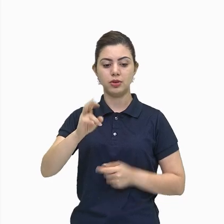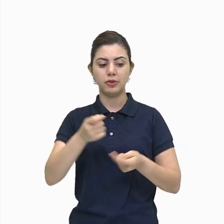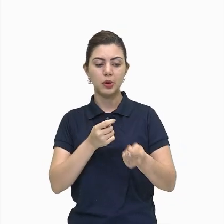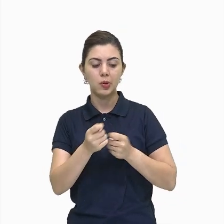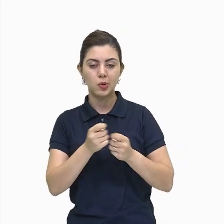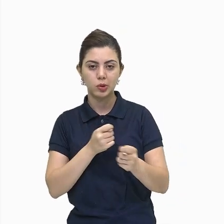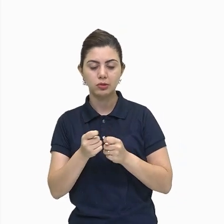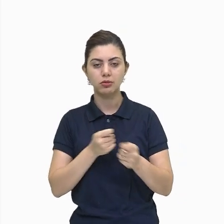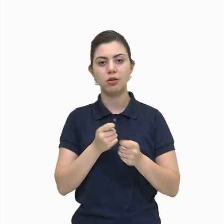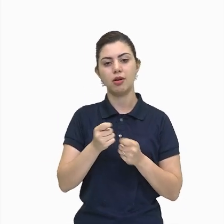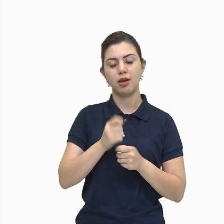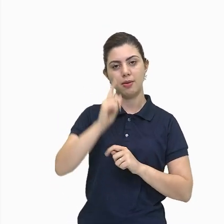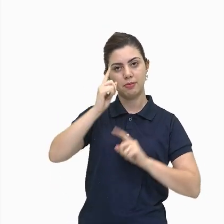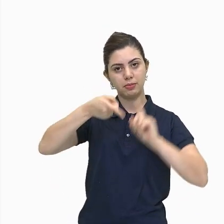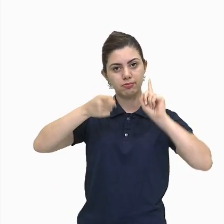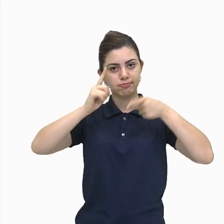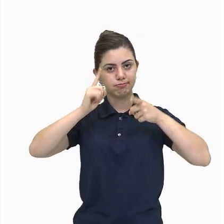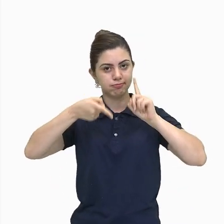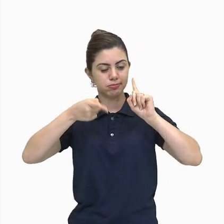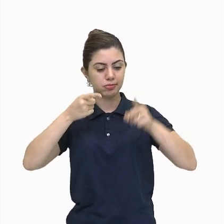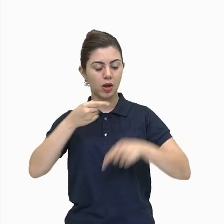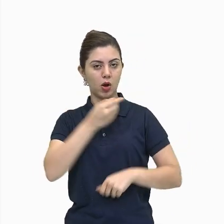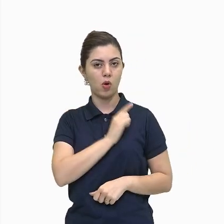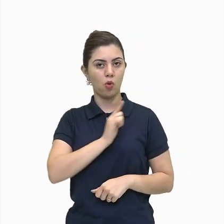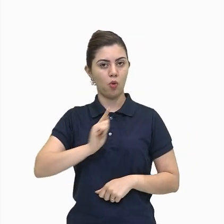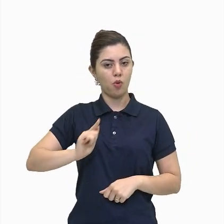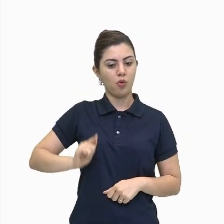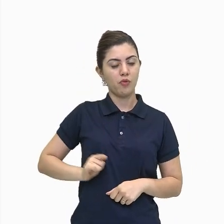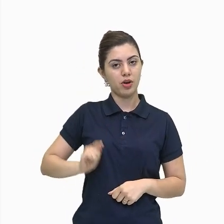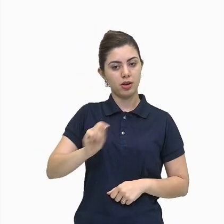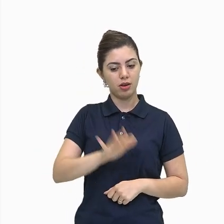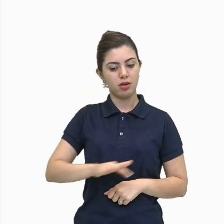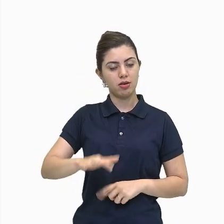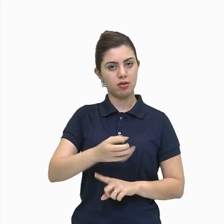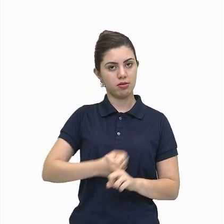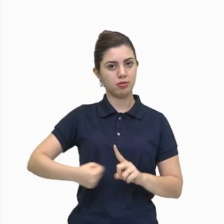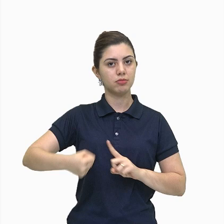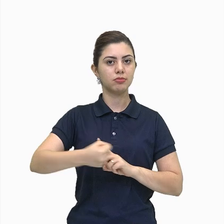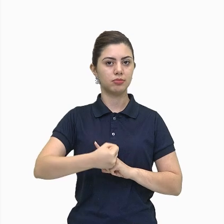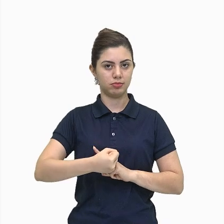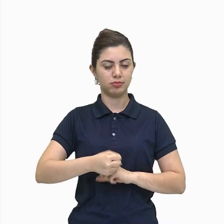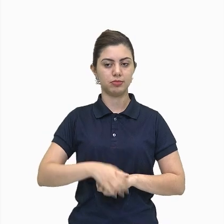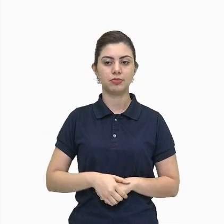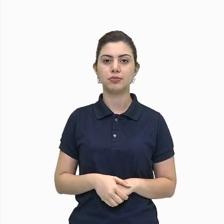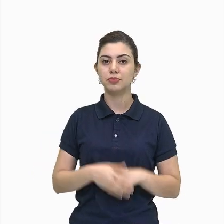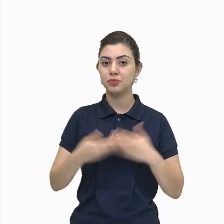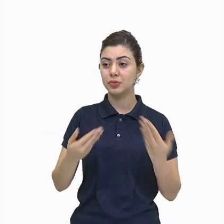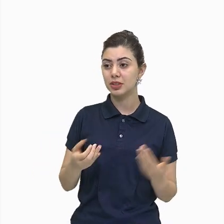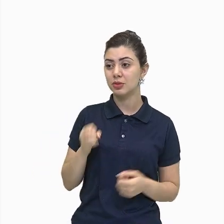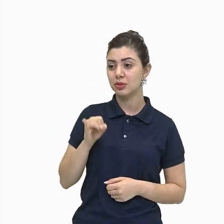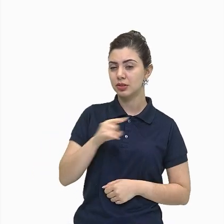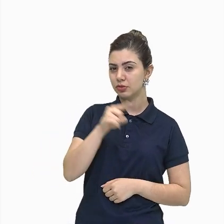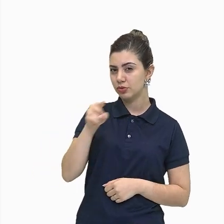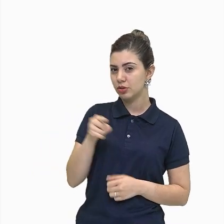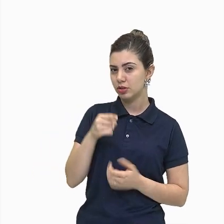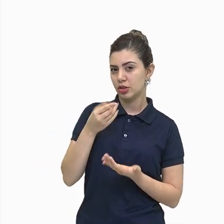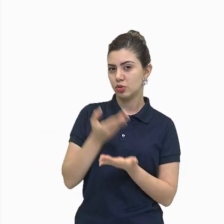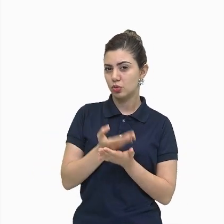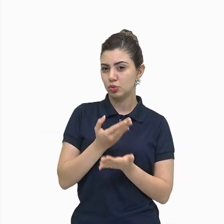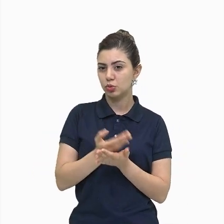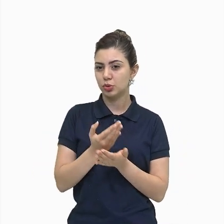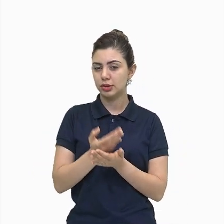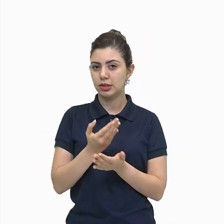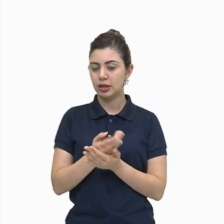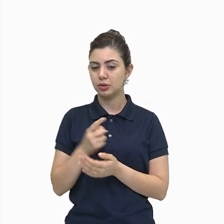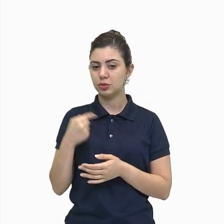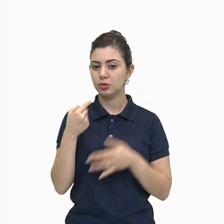de gerir, né, de governar essa sociedade. E se você verificar, quando nós dizemos que